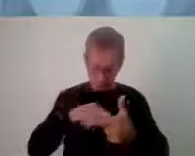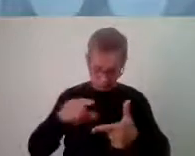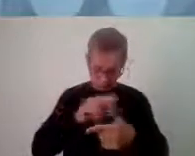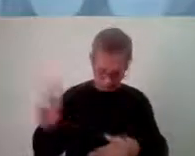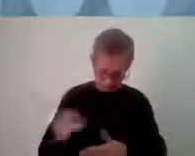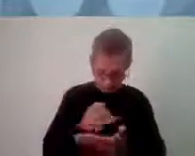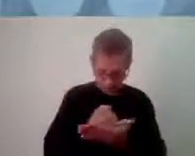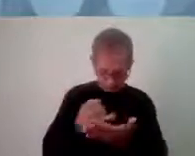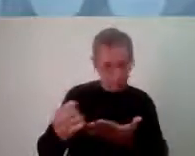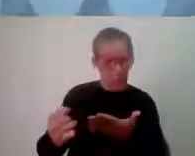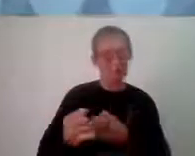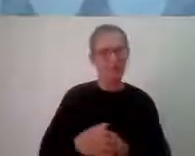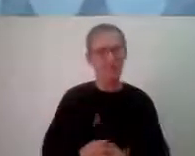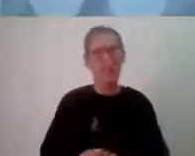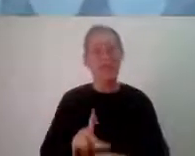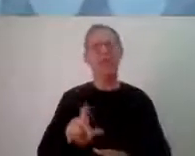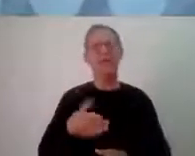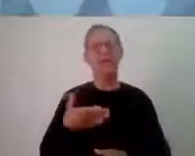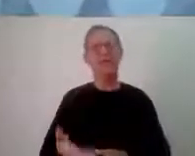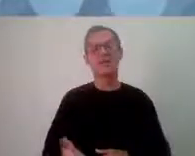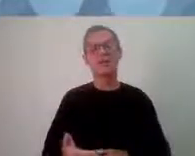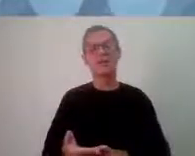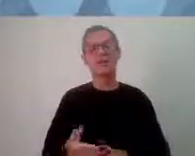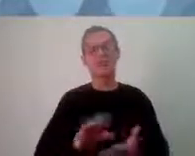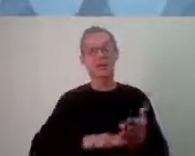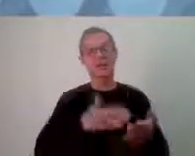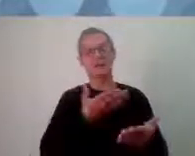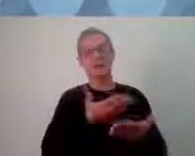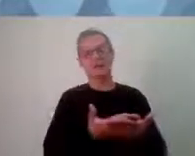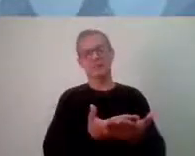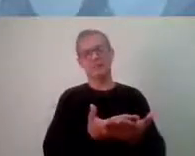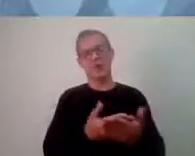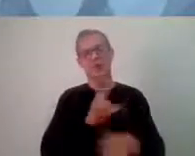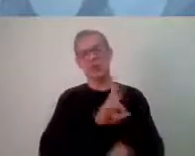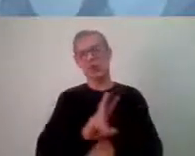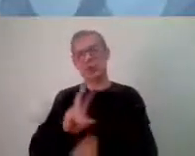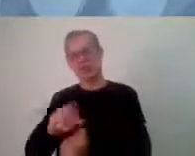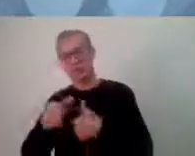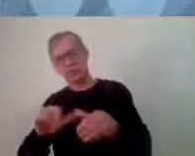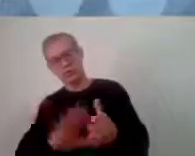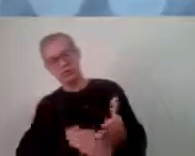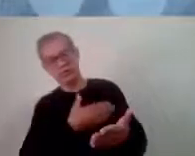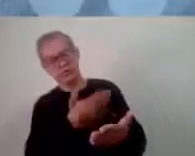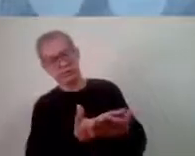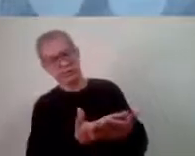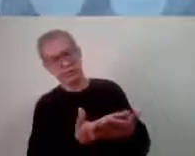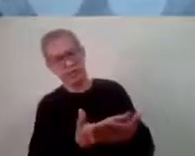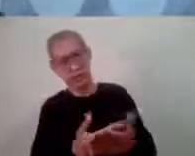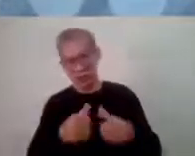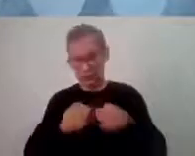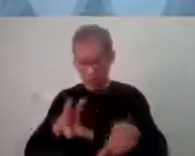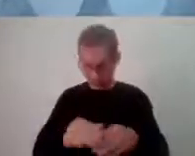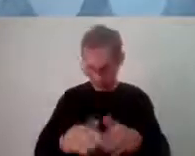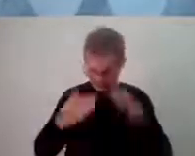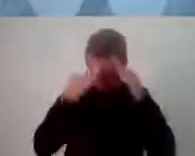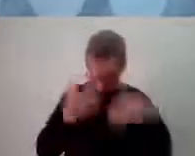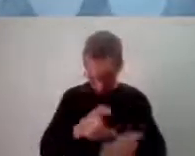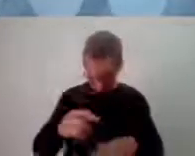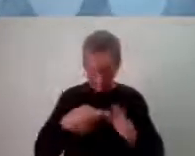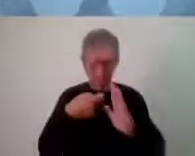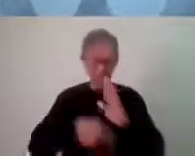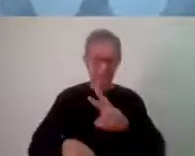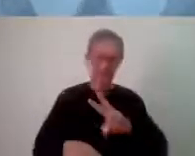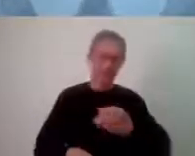valor inicial é a interpretação. Cuidado nessa interpretação, fique atento às palavrinhas taxa